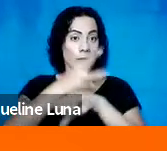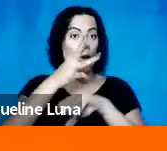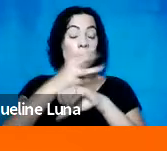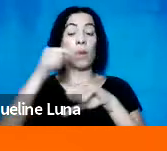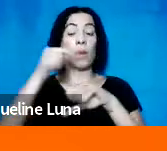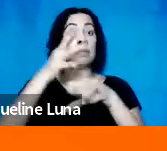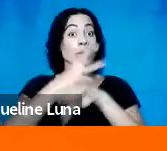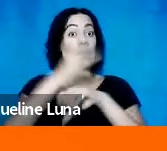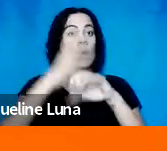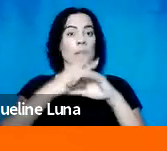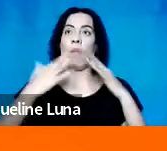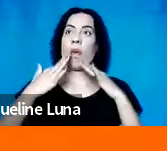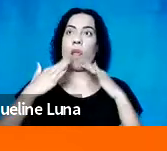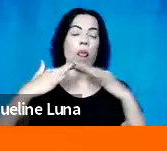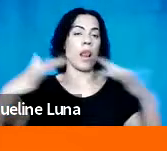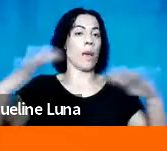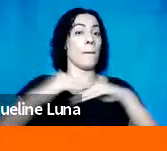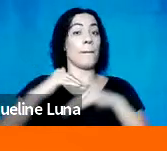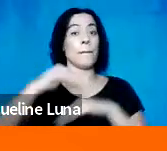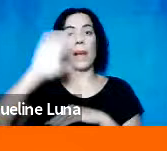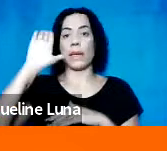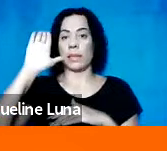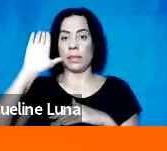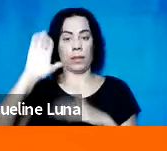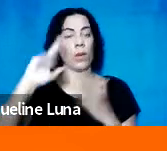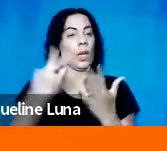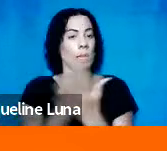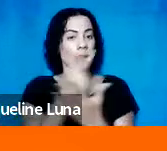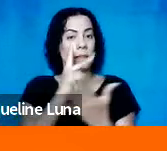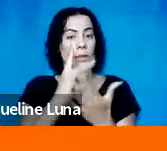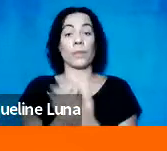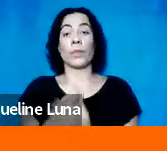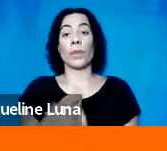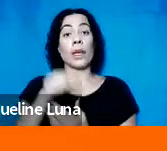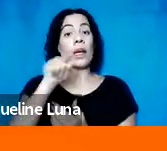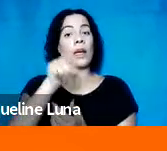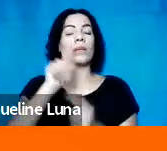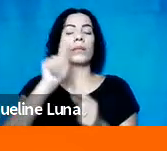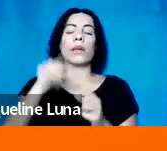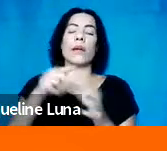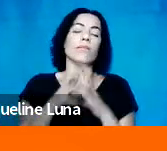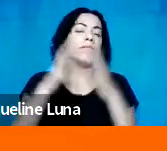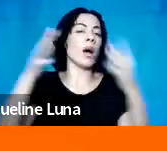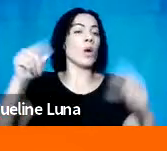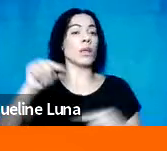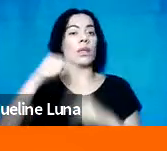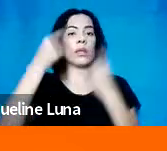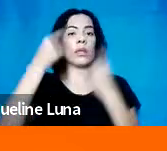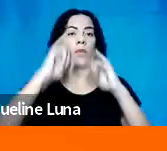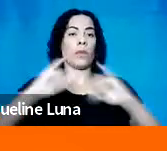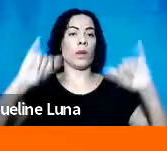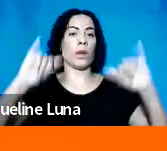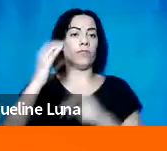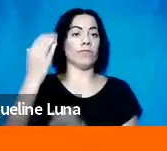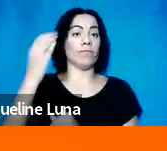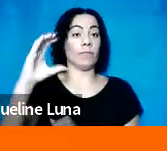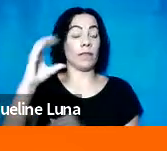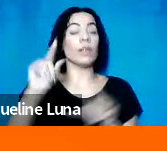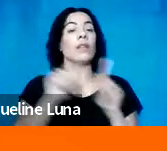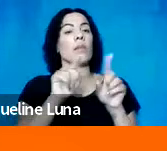circulou ferozmente, né, essa máquina. Esse é um grande desafio para a divulgação científica e para a